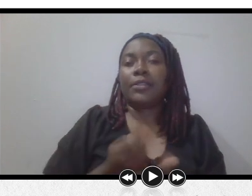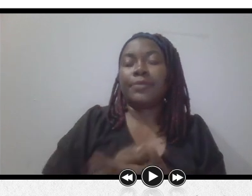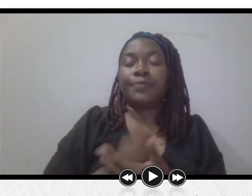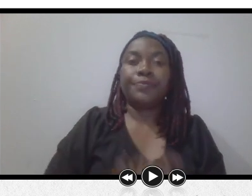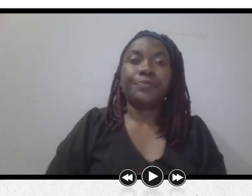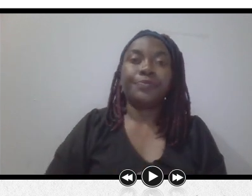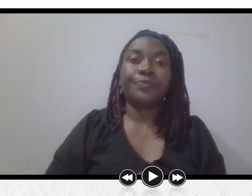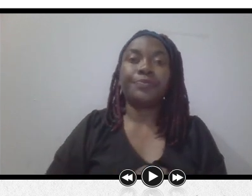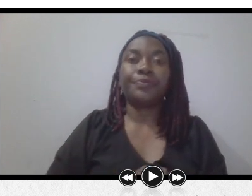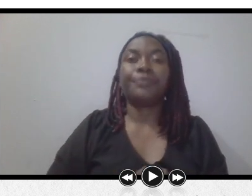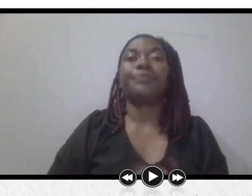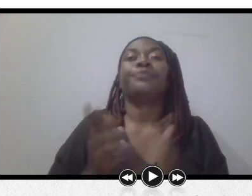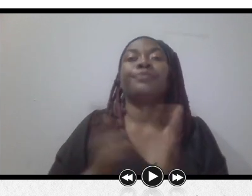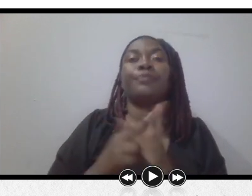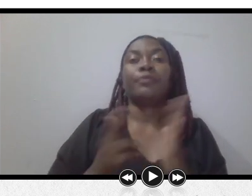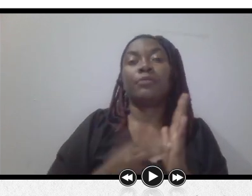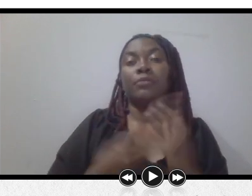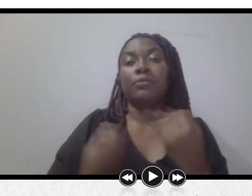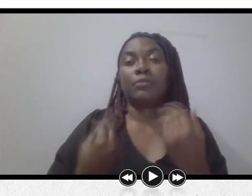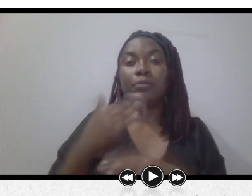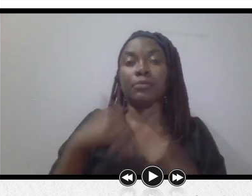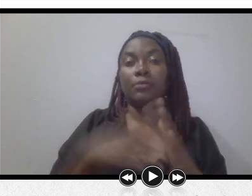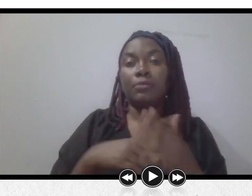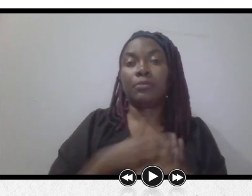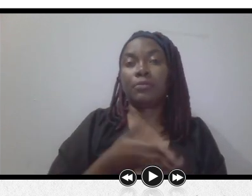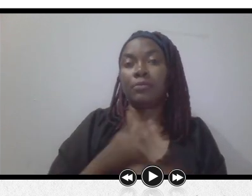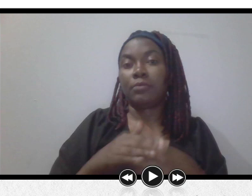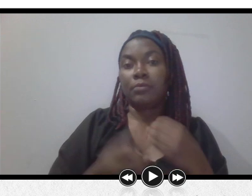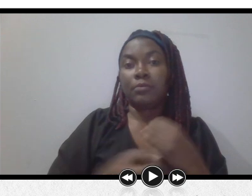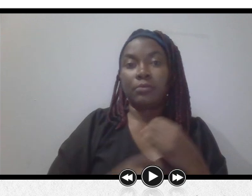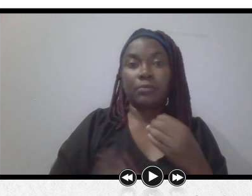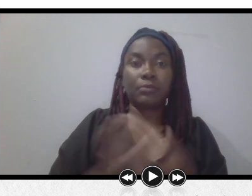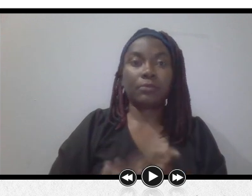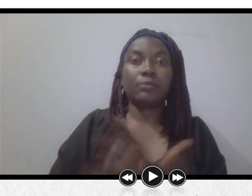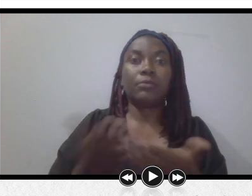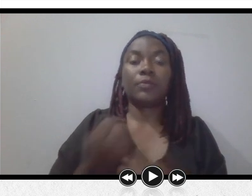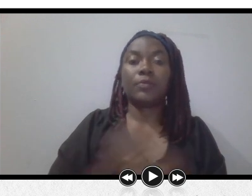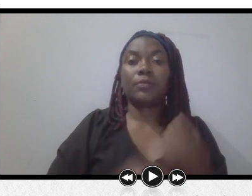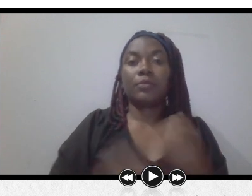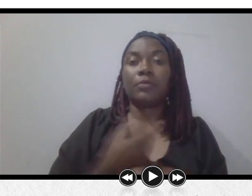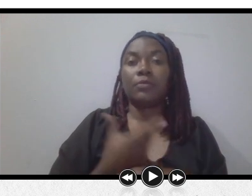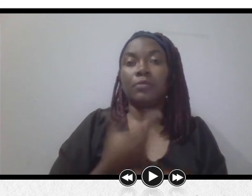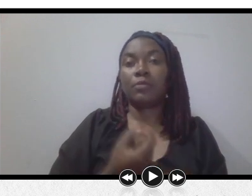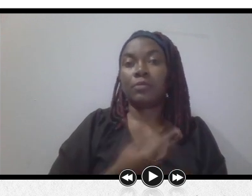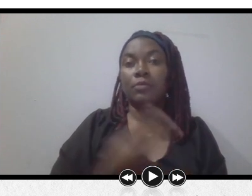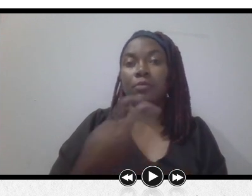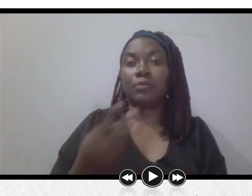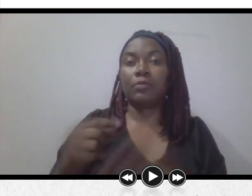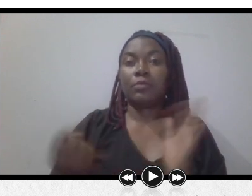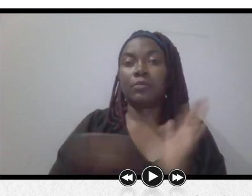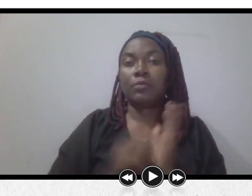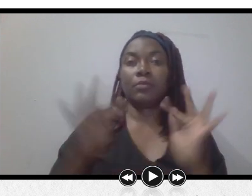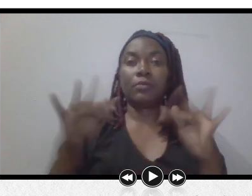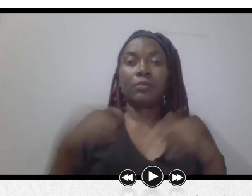obrigatoriedades de regras para que todos tenham acesso ao saneamento básico. Então, o ano 2033 é o marco